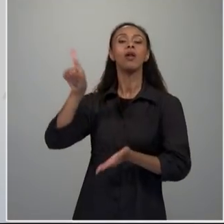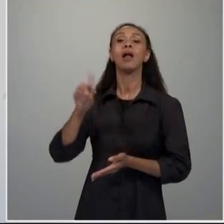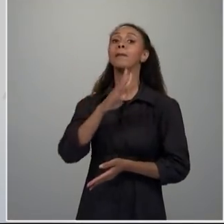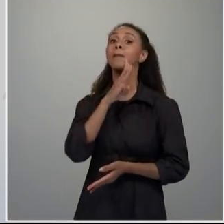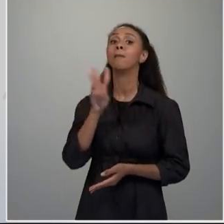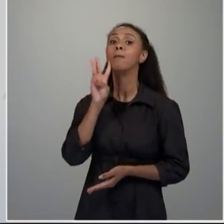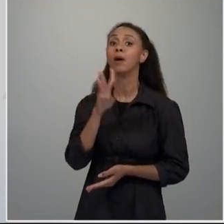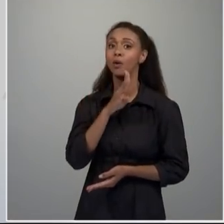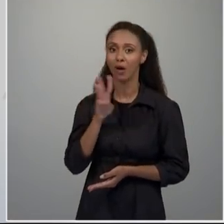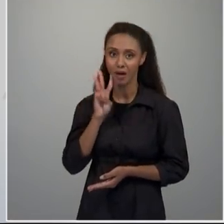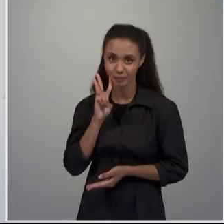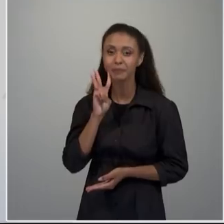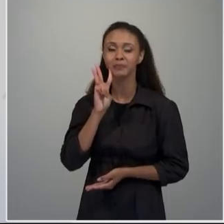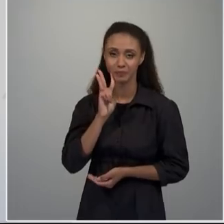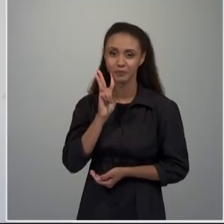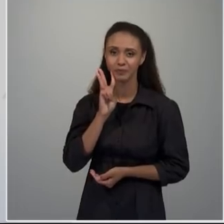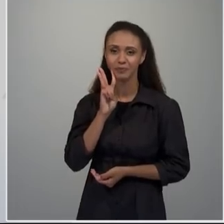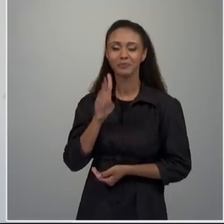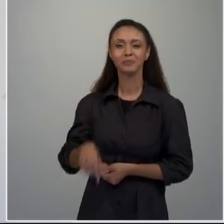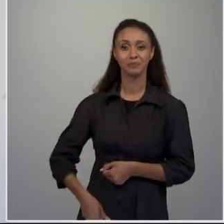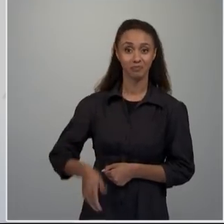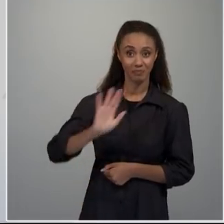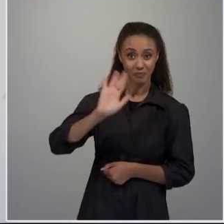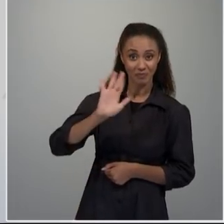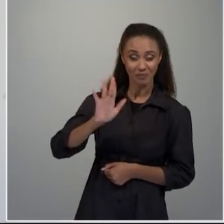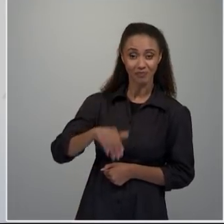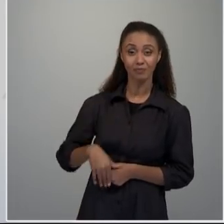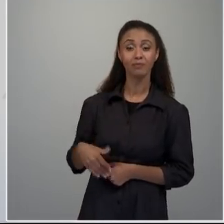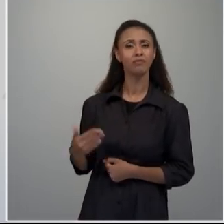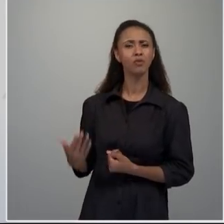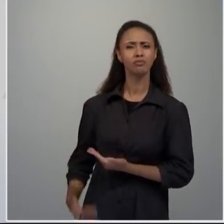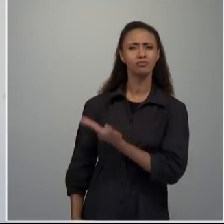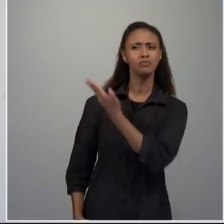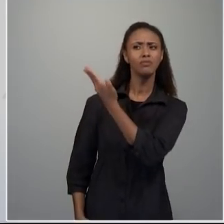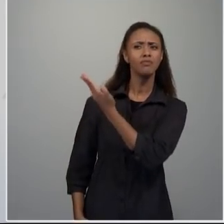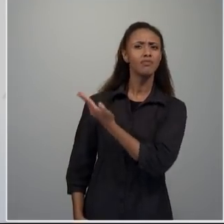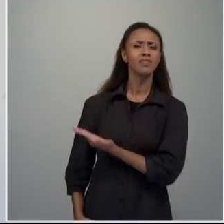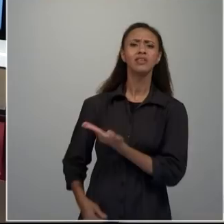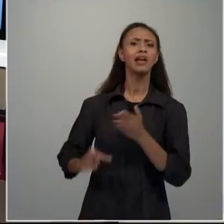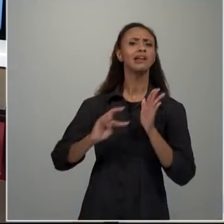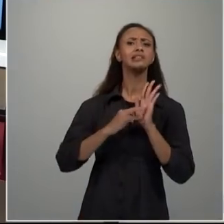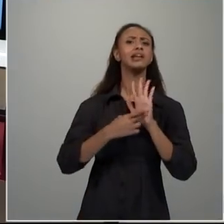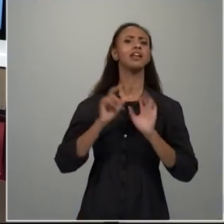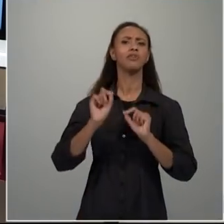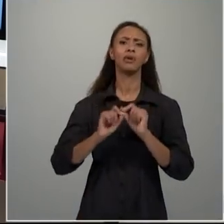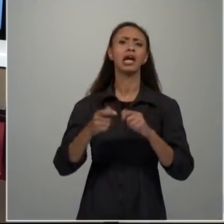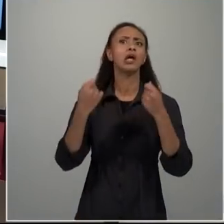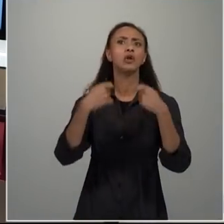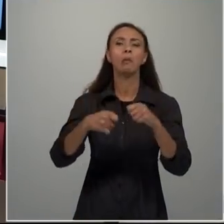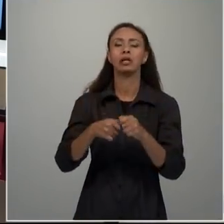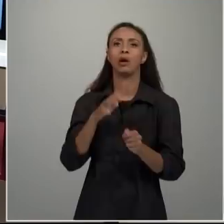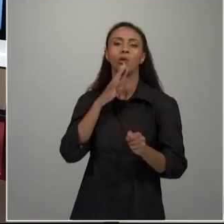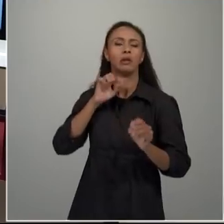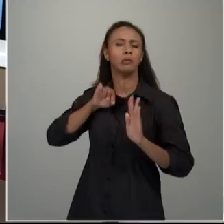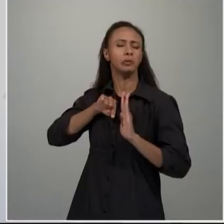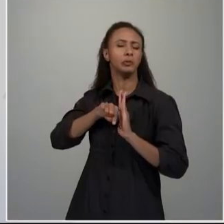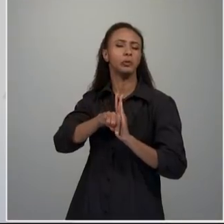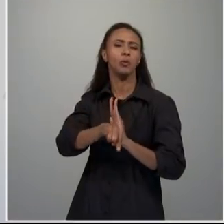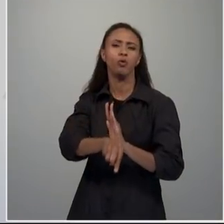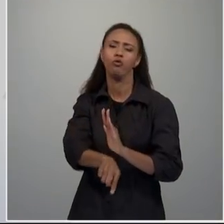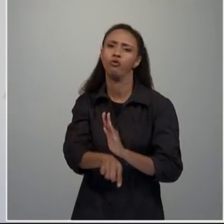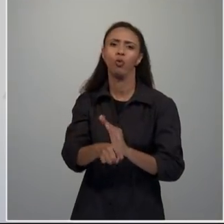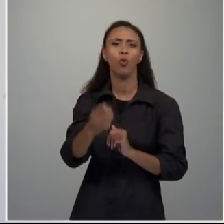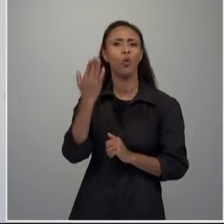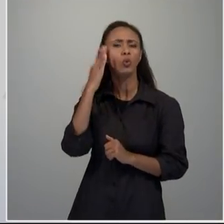interessante entender que não precisamos ter amplo conhecimento pelo menos neste momento para entender